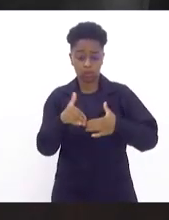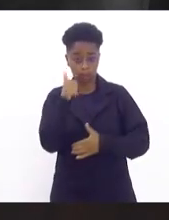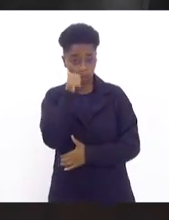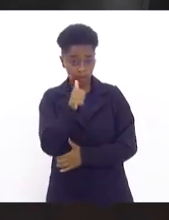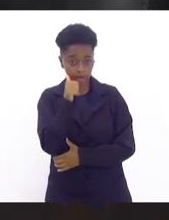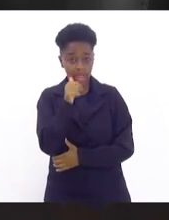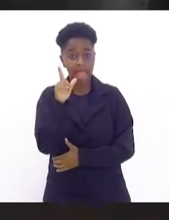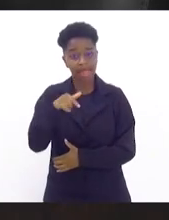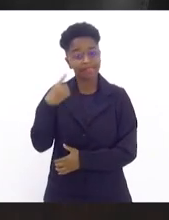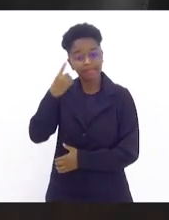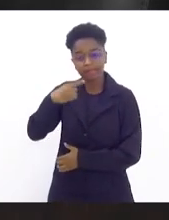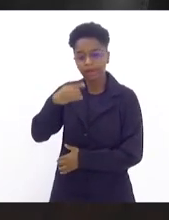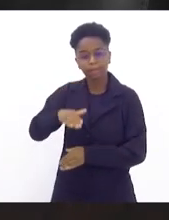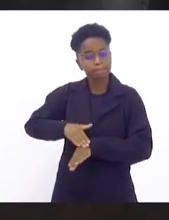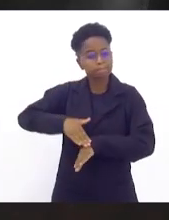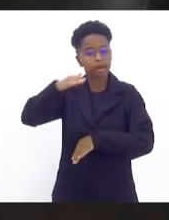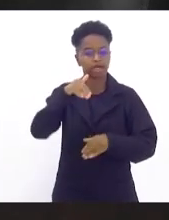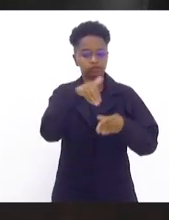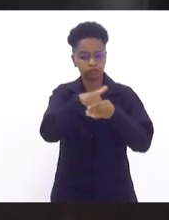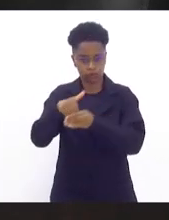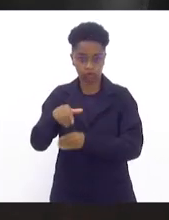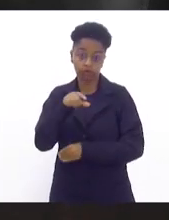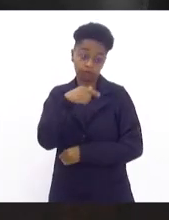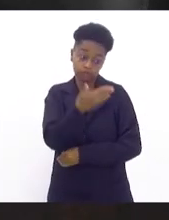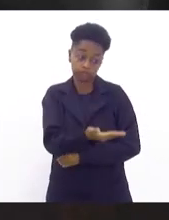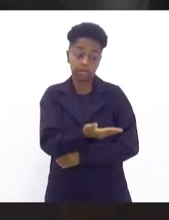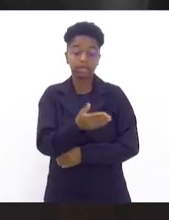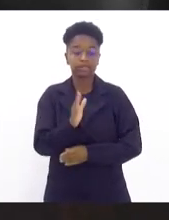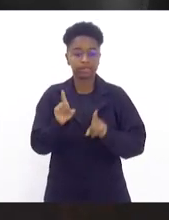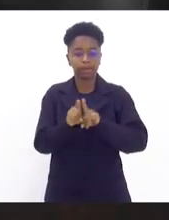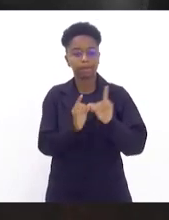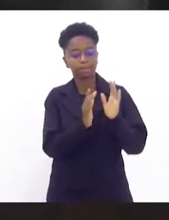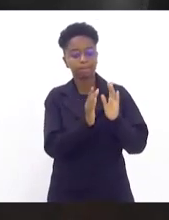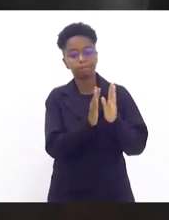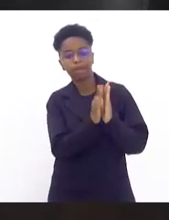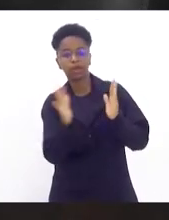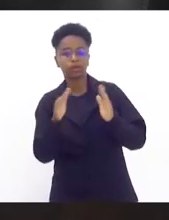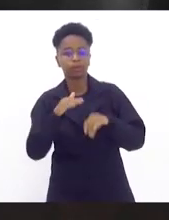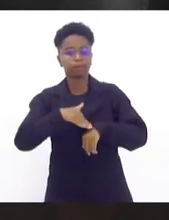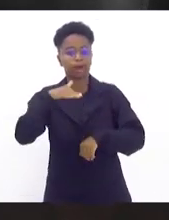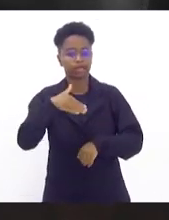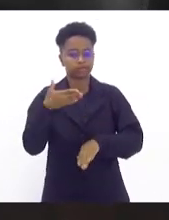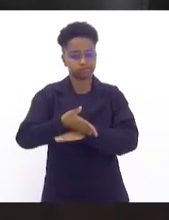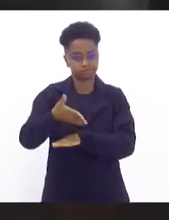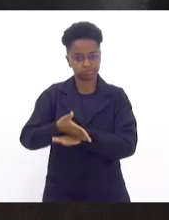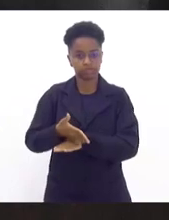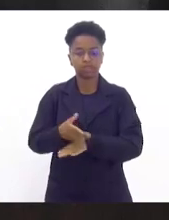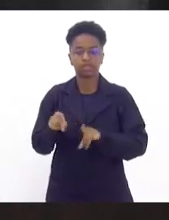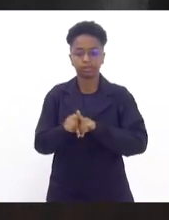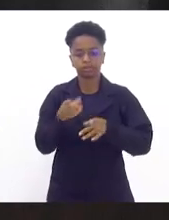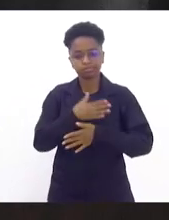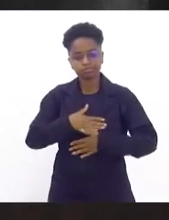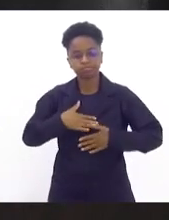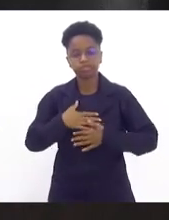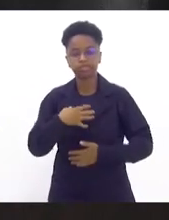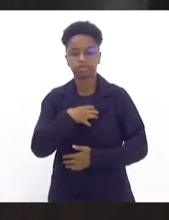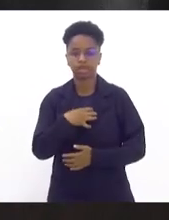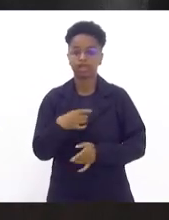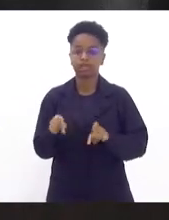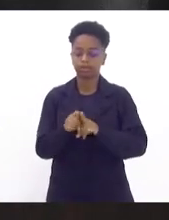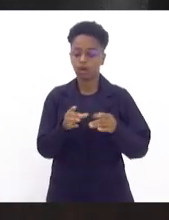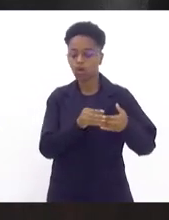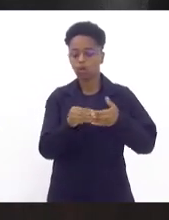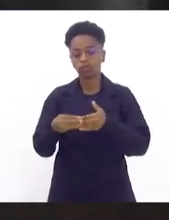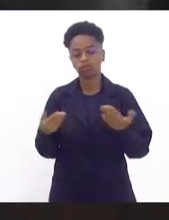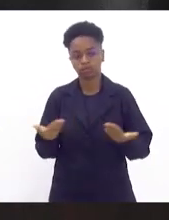com mais mandatos, é Vossa Excelência, o que nos honra muito ter a deputada Lucinha como a nossa